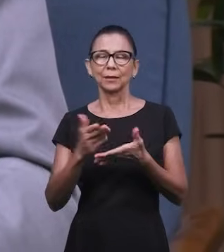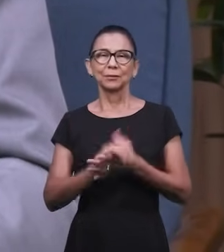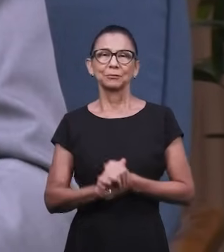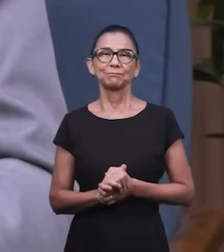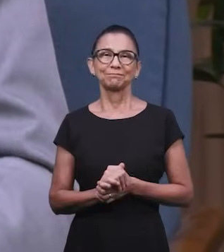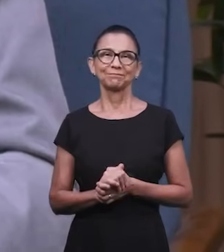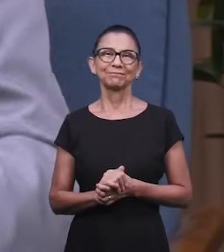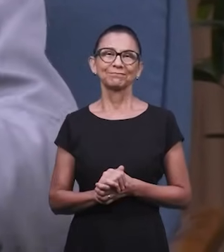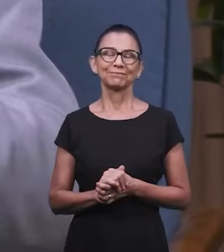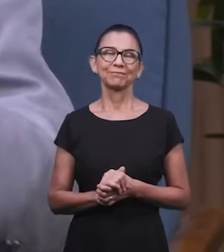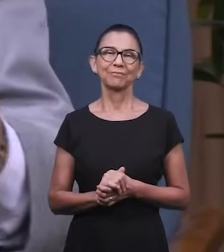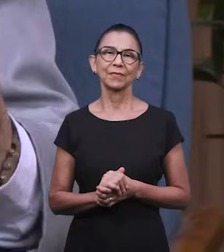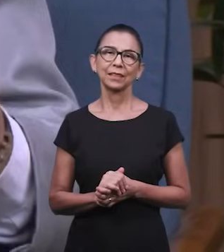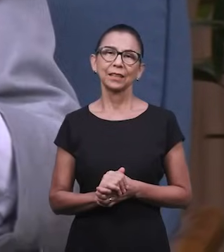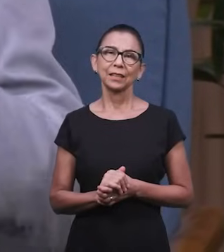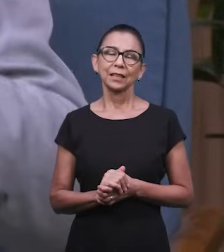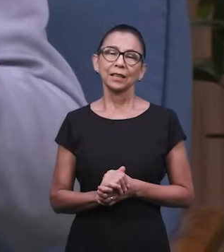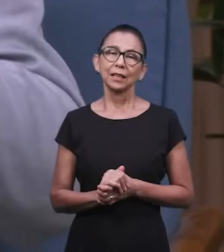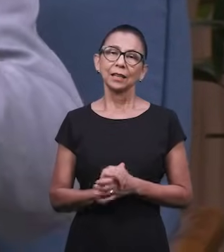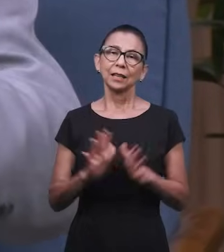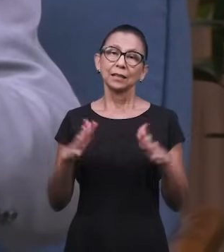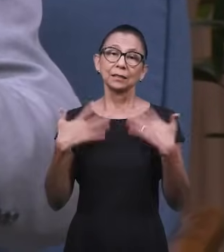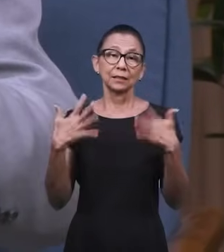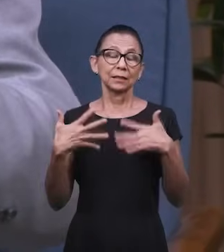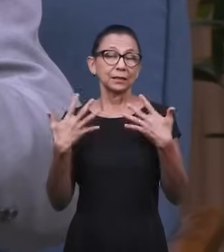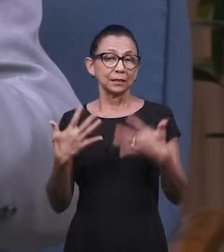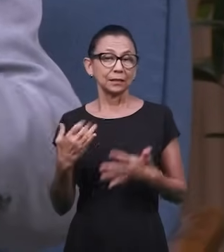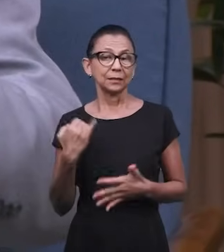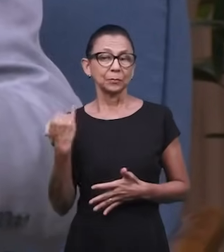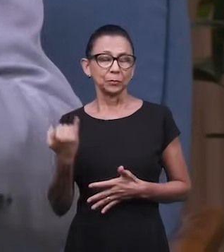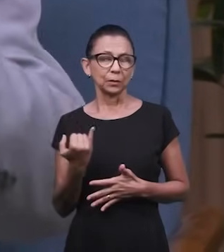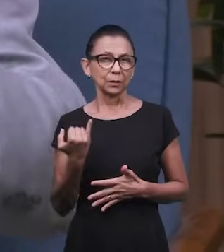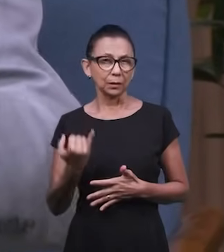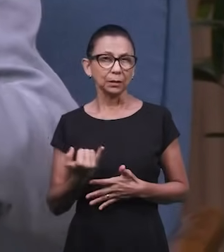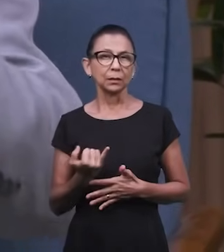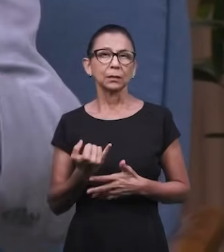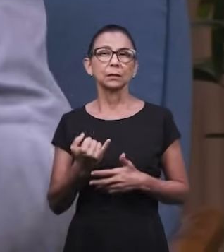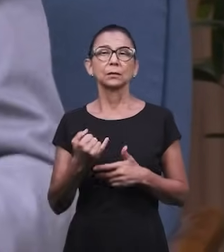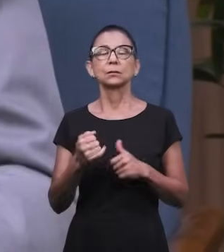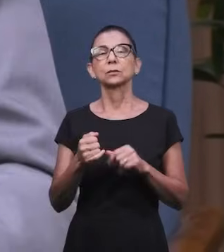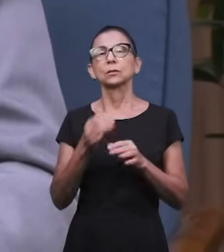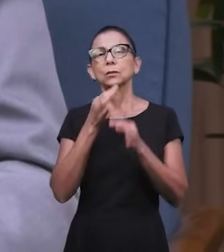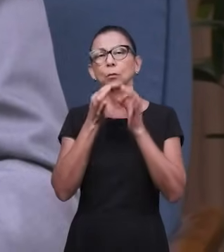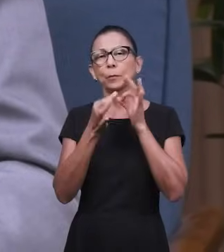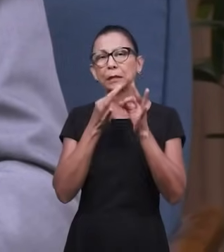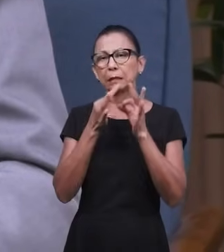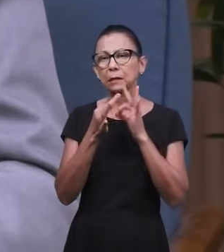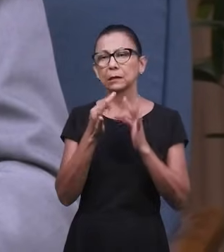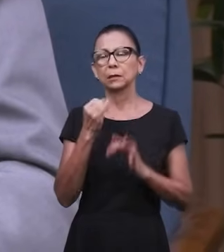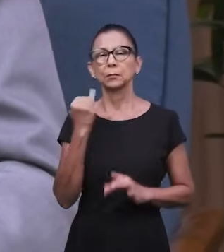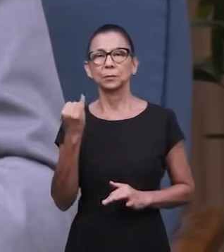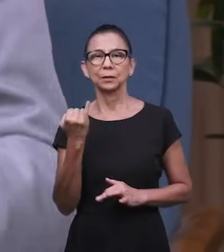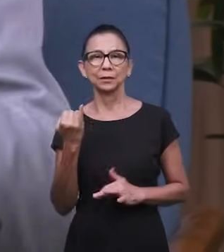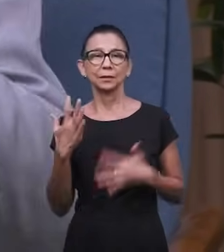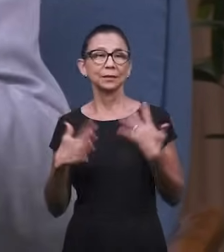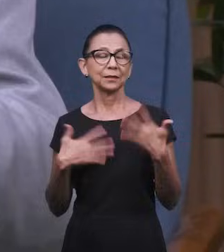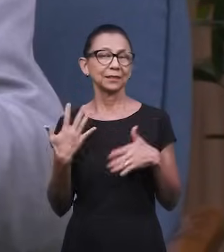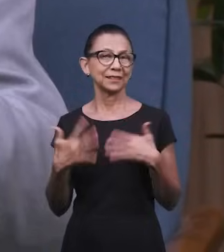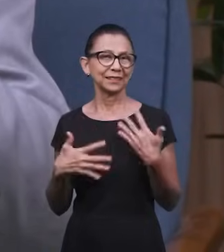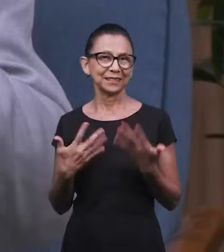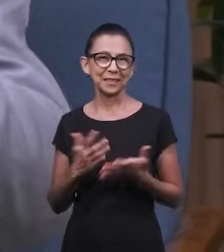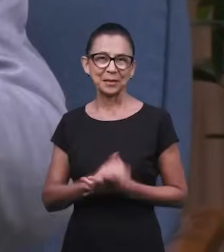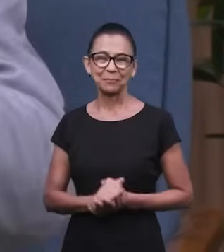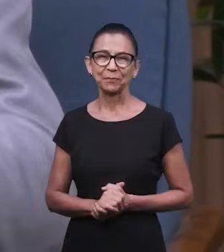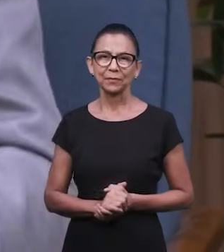vocês, receber esses comentários, a importância do programa para a sua vida, para a sua família, para a sua igreja. Enfim, é uma alegria muito grande.